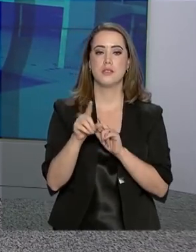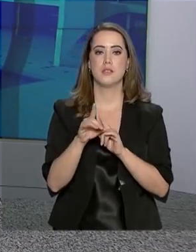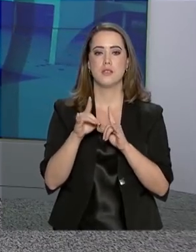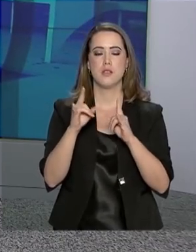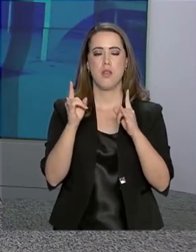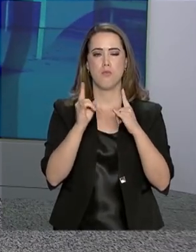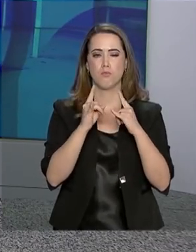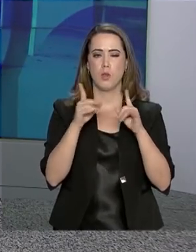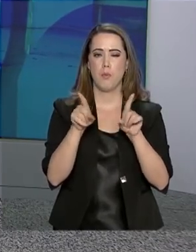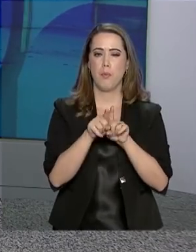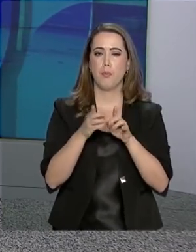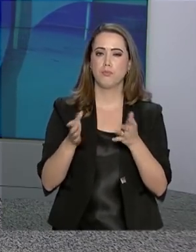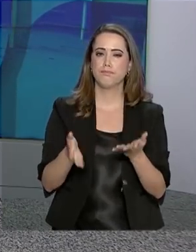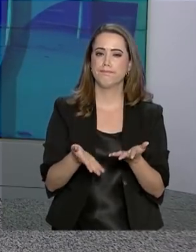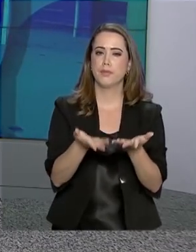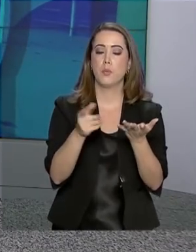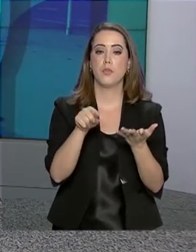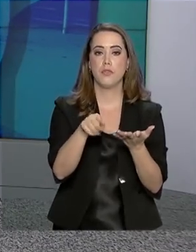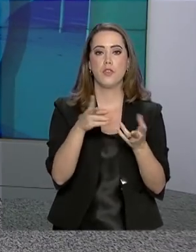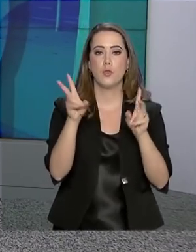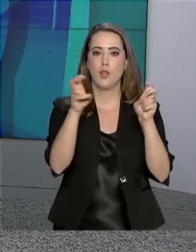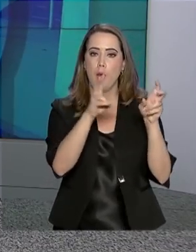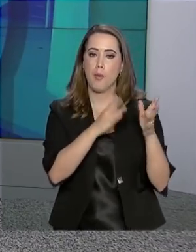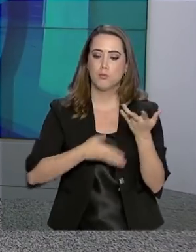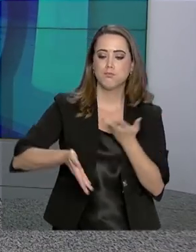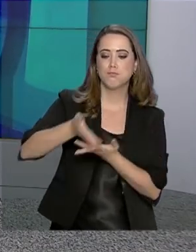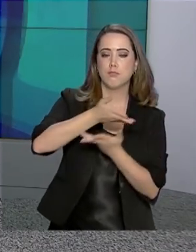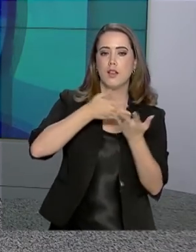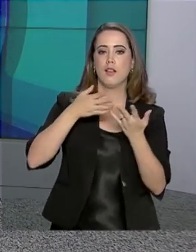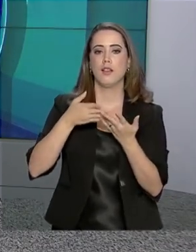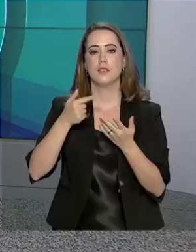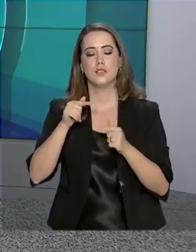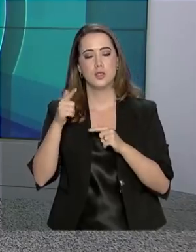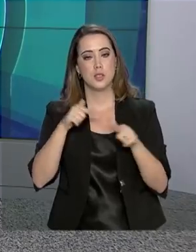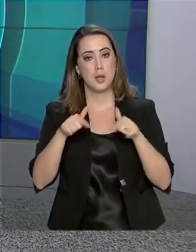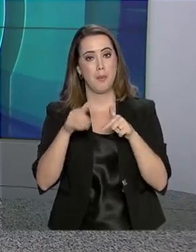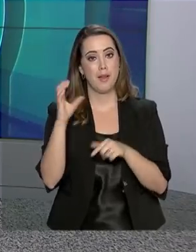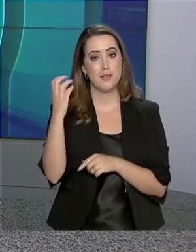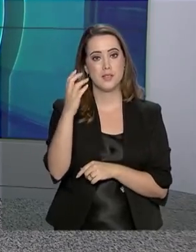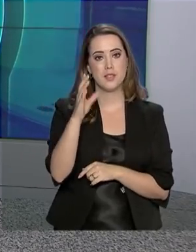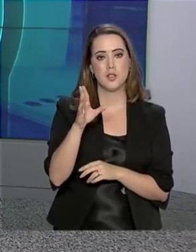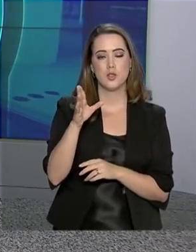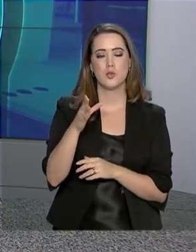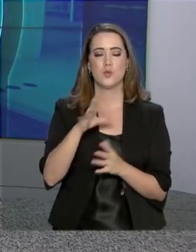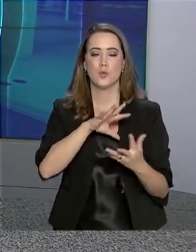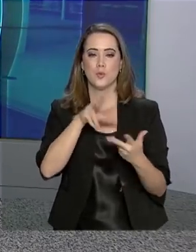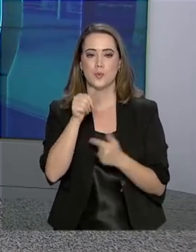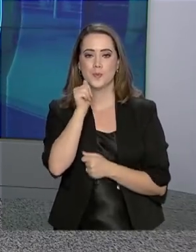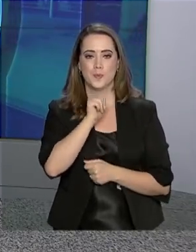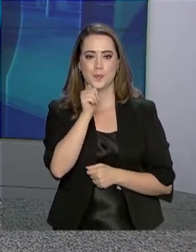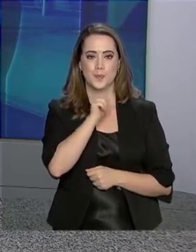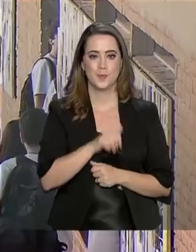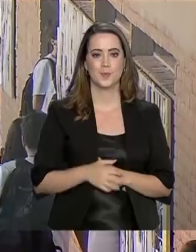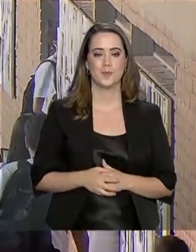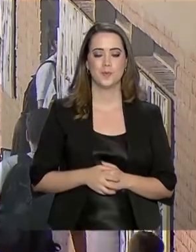de conversa sobre o tema A ideia é aproximar a atividade científica do universo